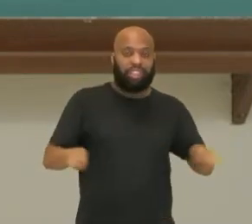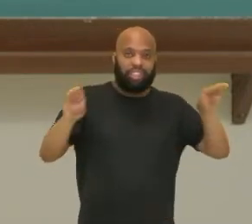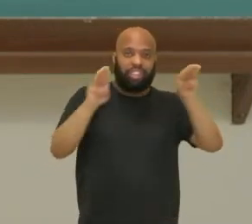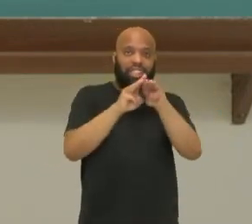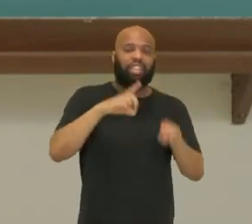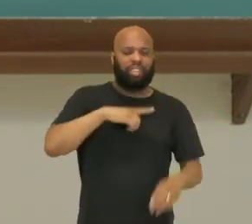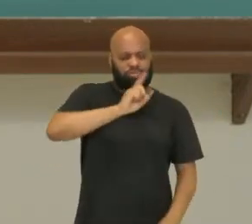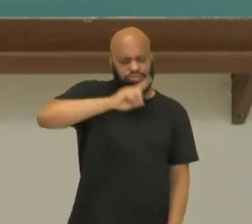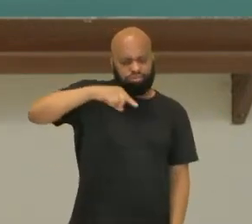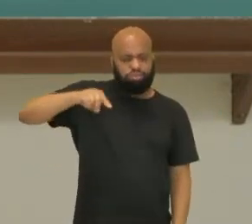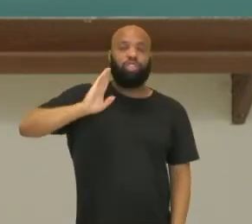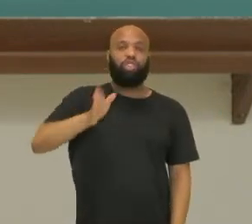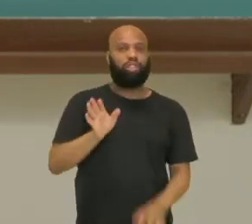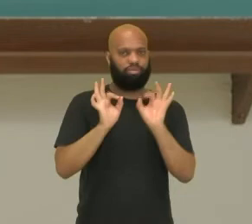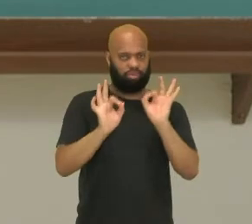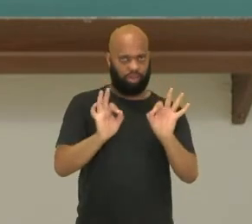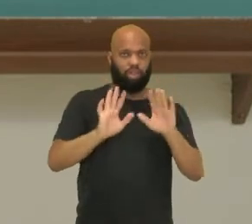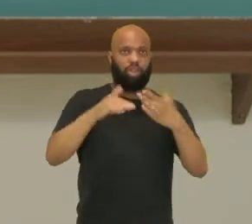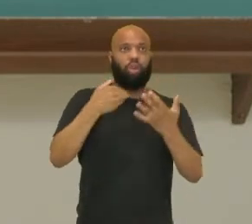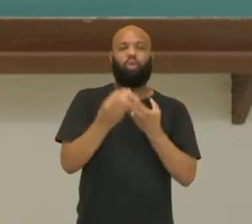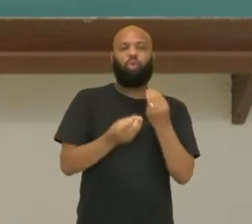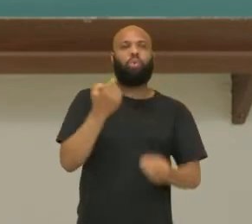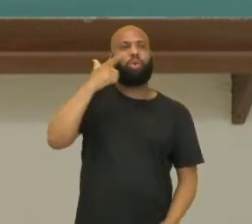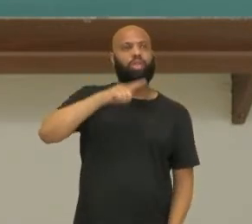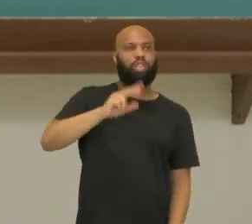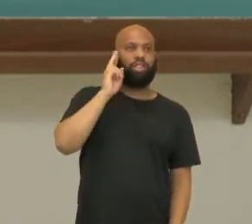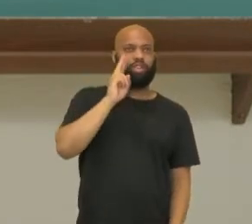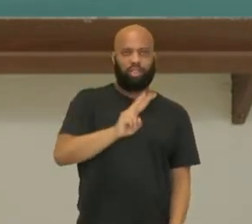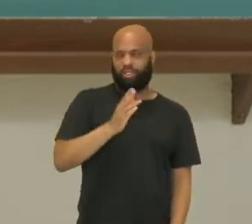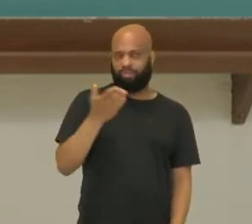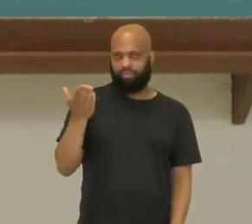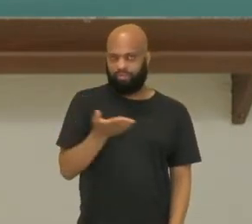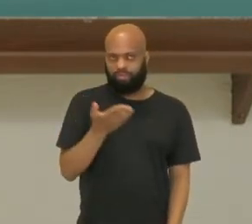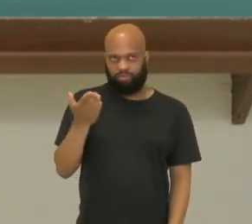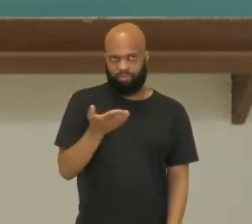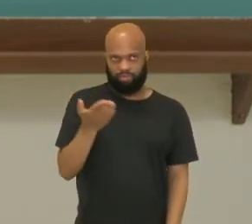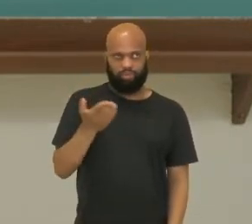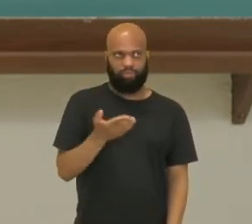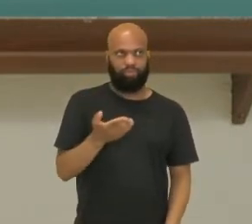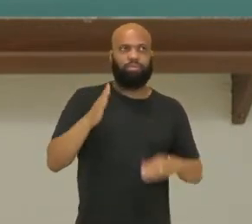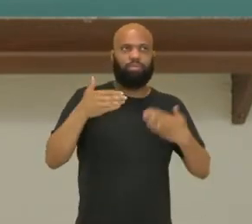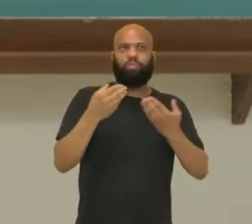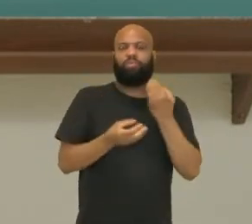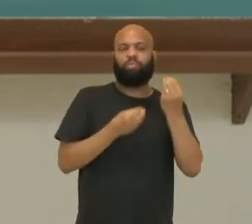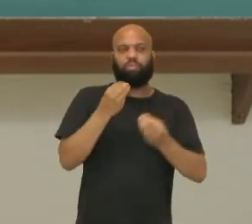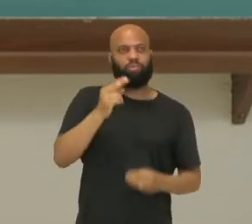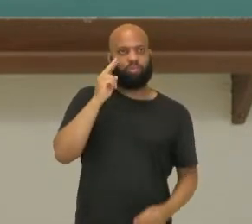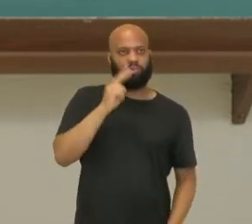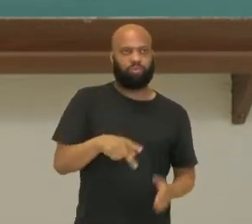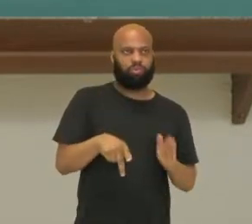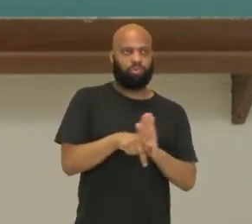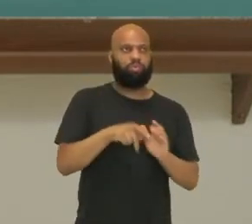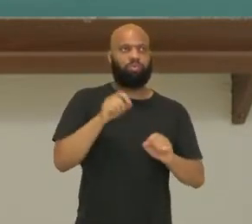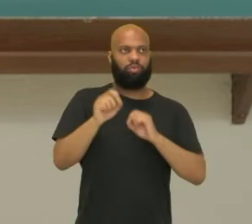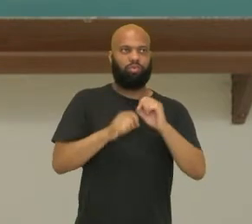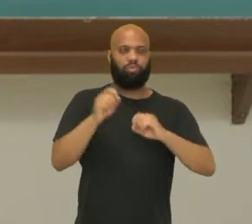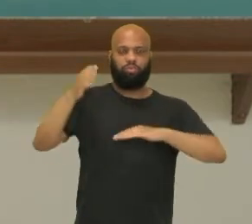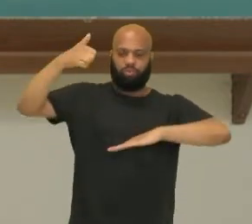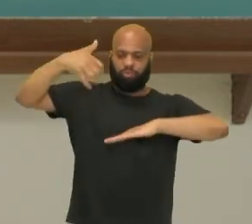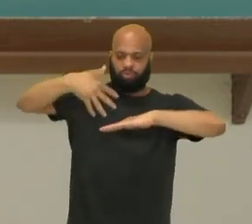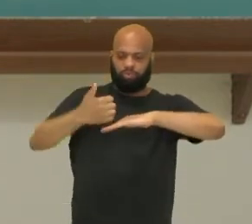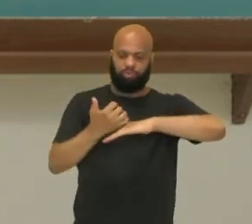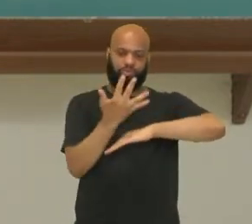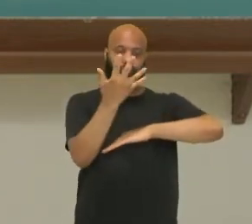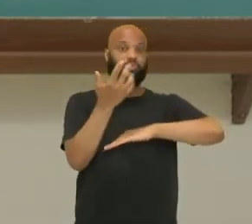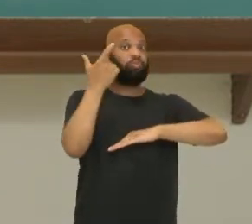frequências definidas. E como é que eu enxergo uma cor? Pessoal, você enxerga a cor por reflexão. Você